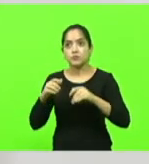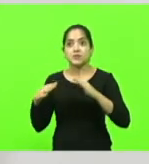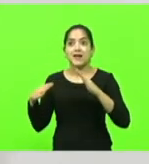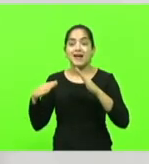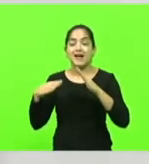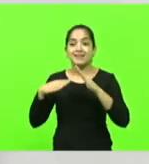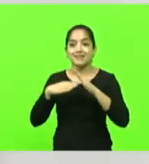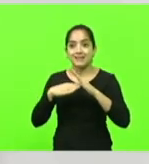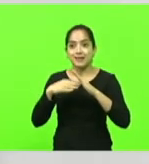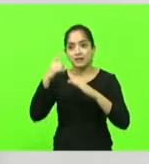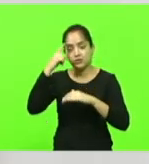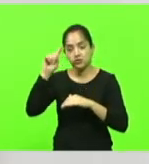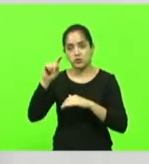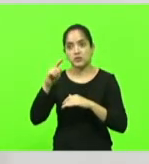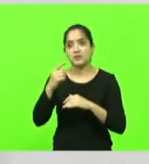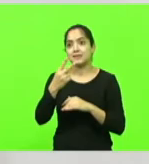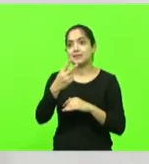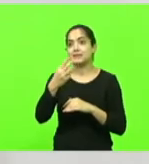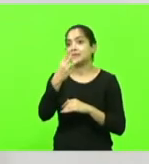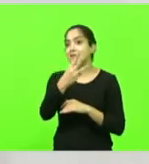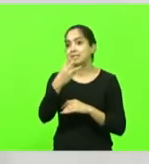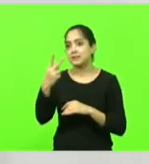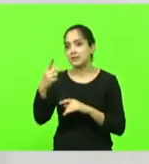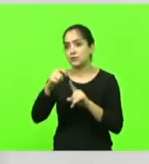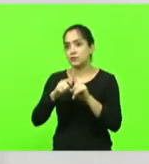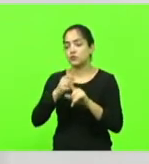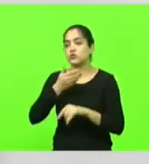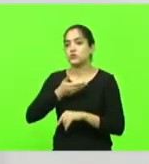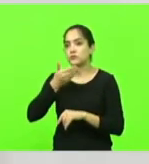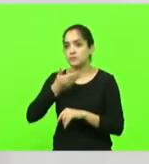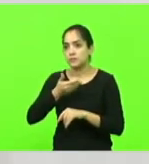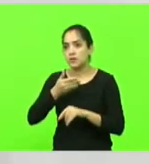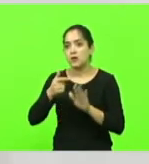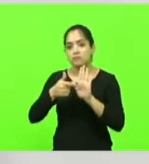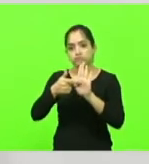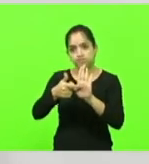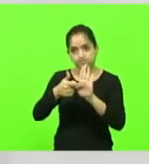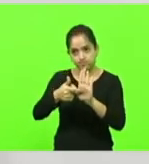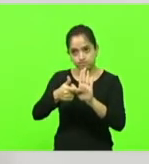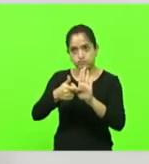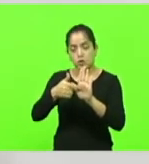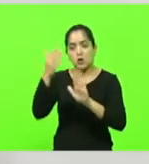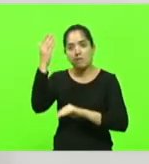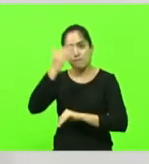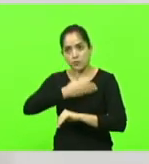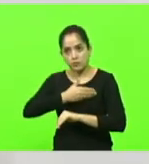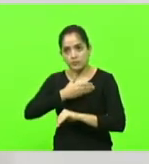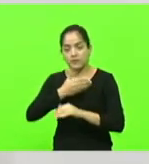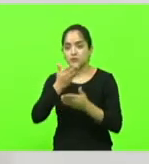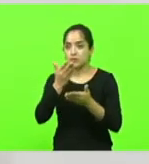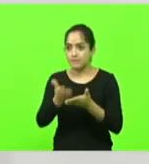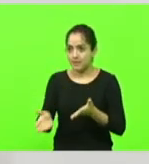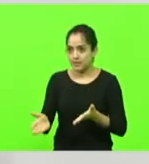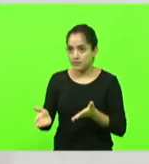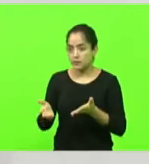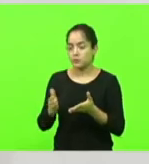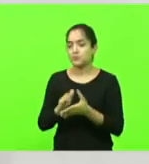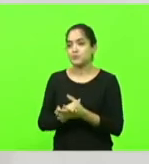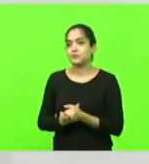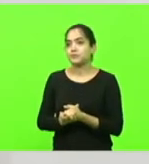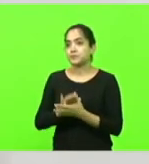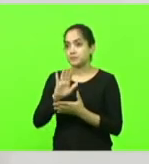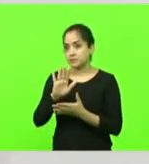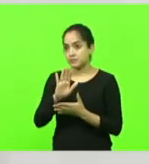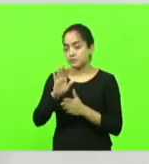dezembro do próximo ano, desde que apresentem laudo de vistoria comprovando a perda da safra. O texto também